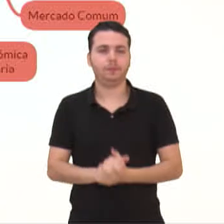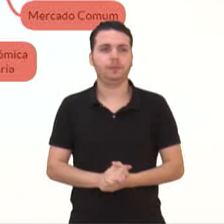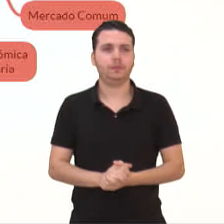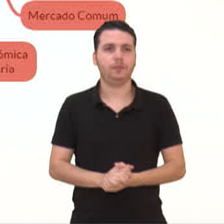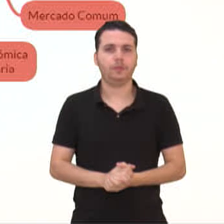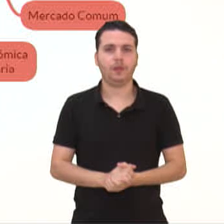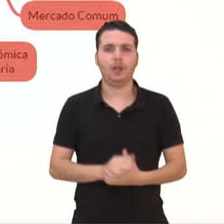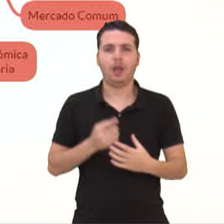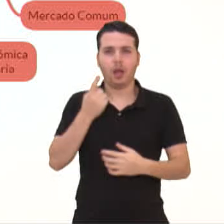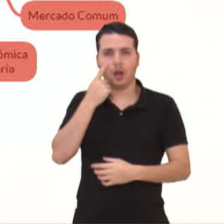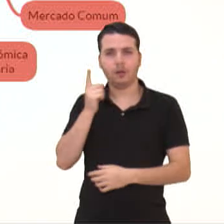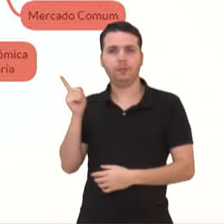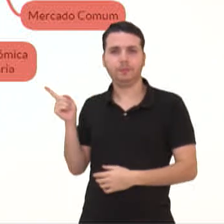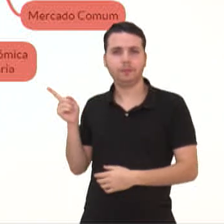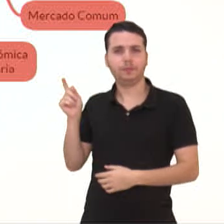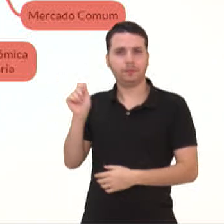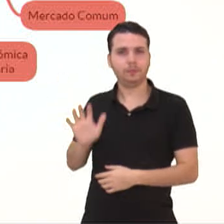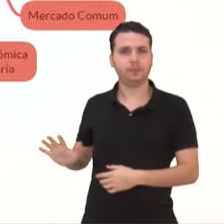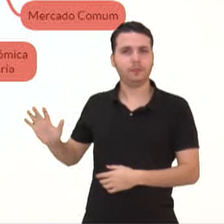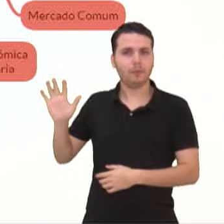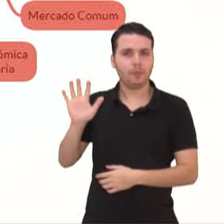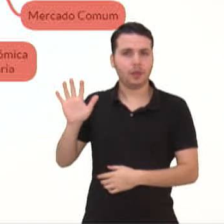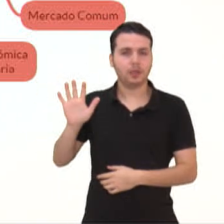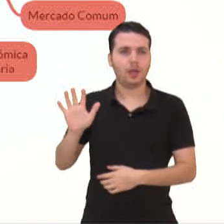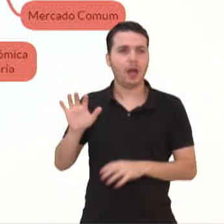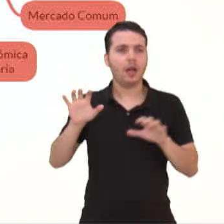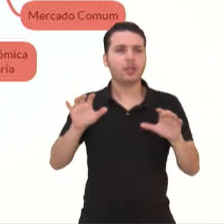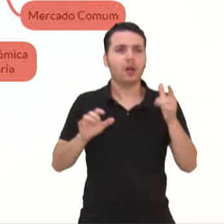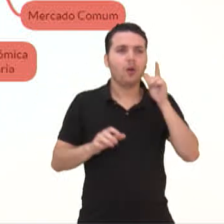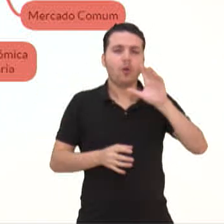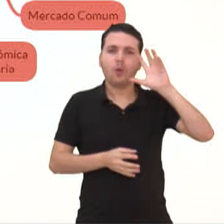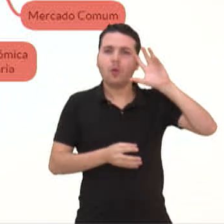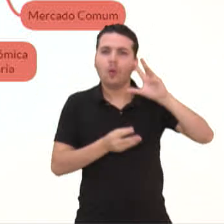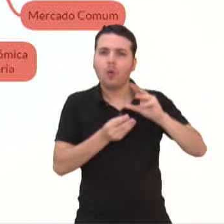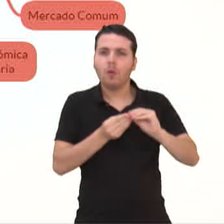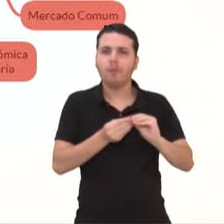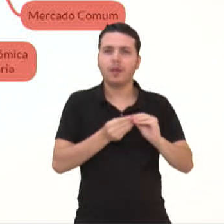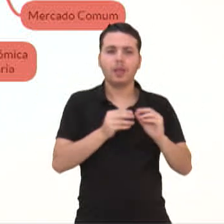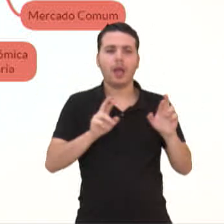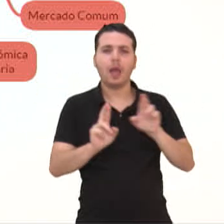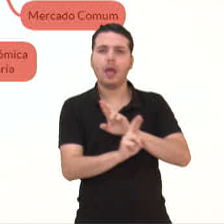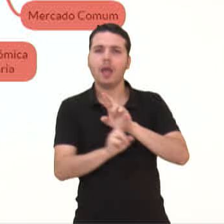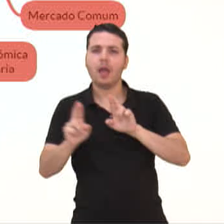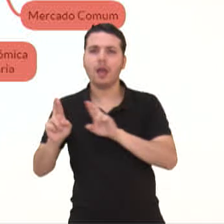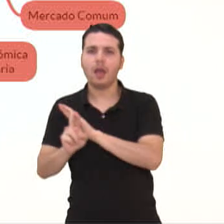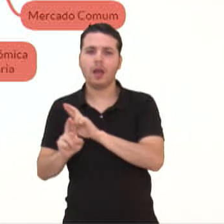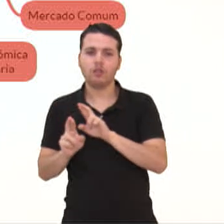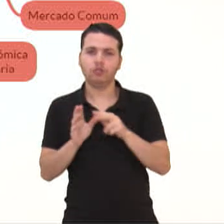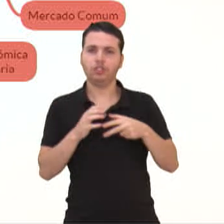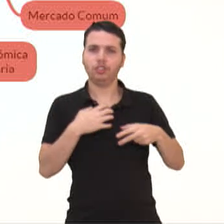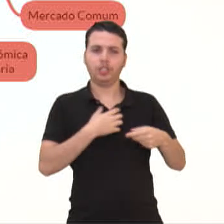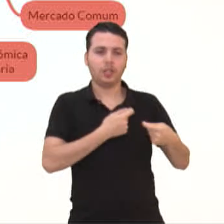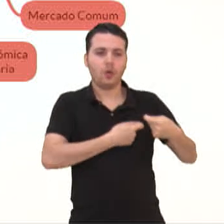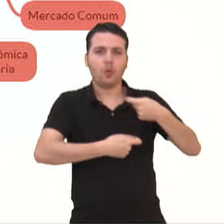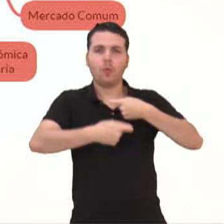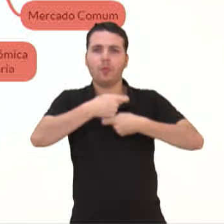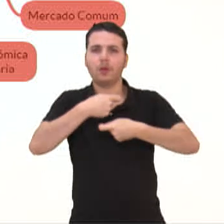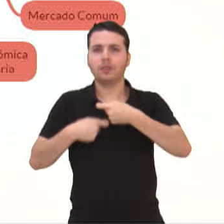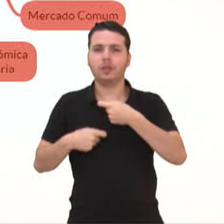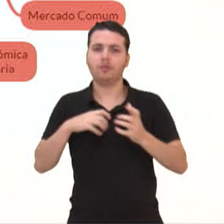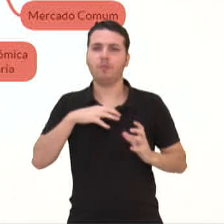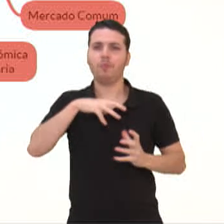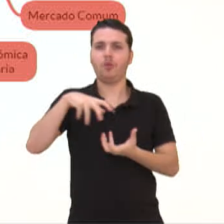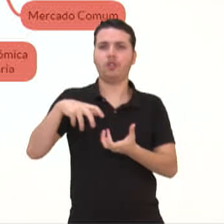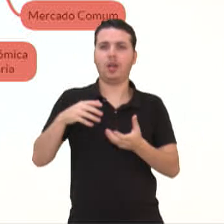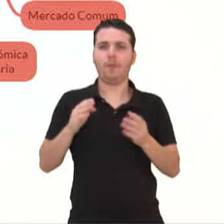eu trouxe um slide para que nós possamos compreender as relações existentes aí desse comércio mundial contemporâneo,